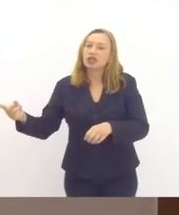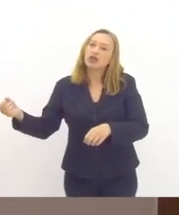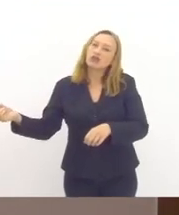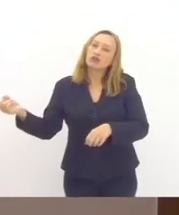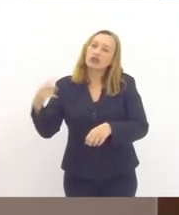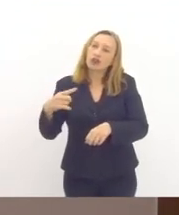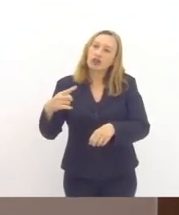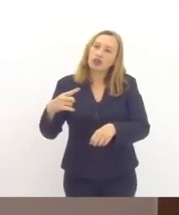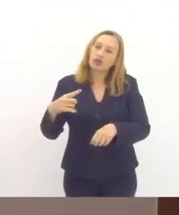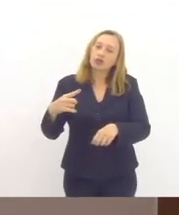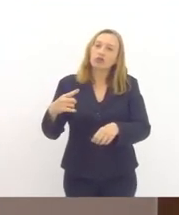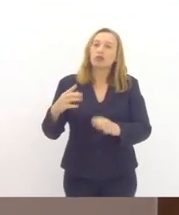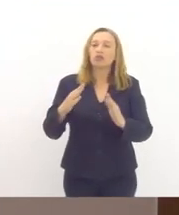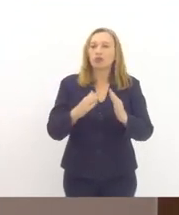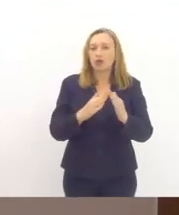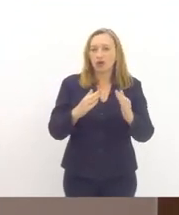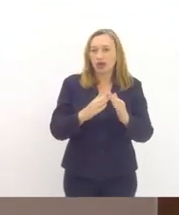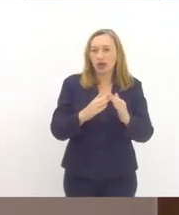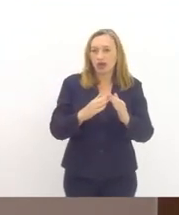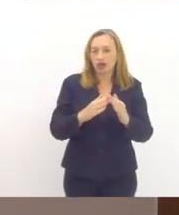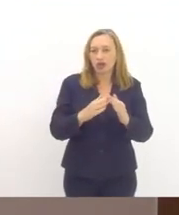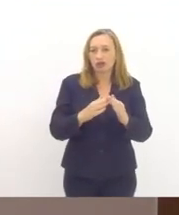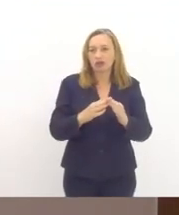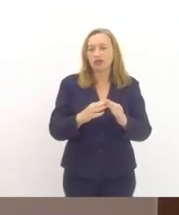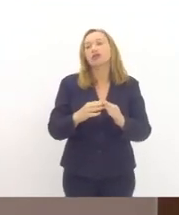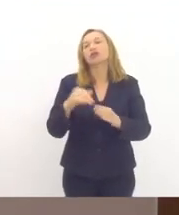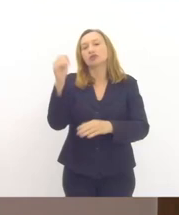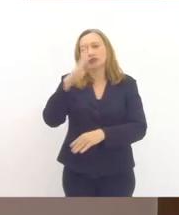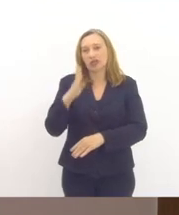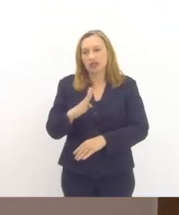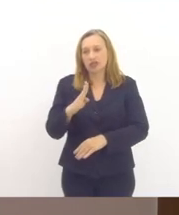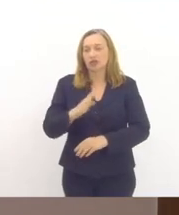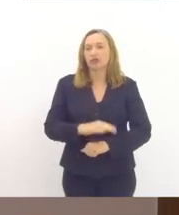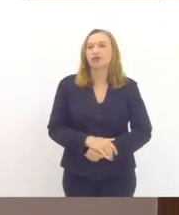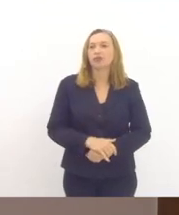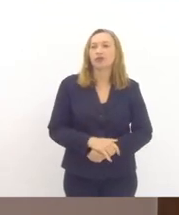aprender outras línguas. Né?